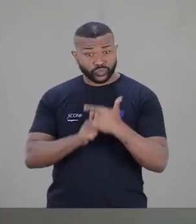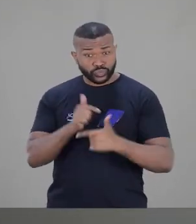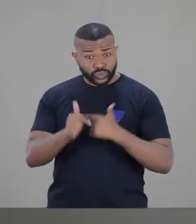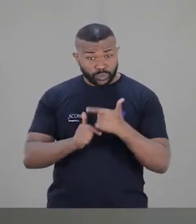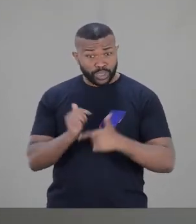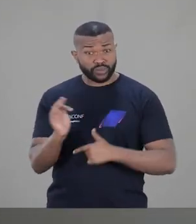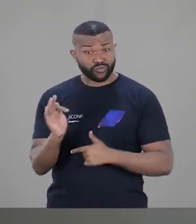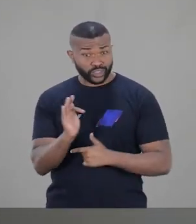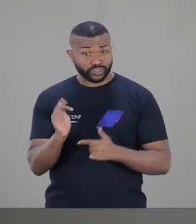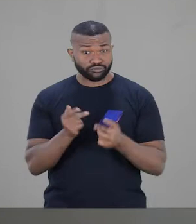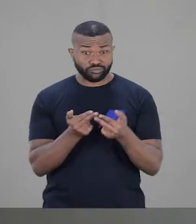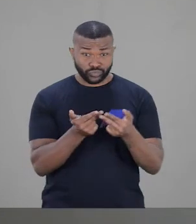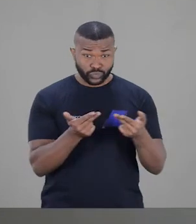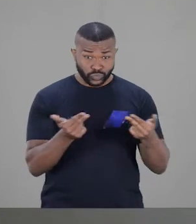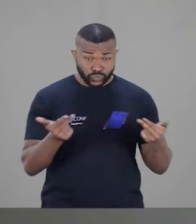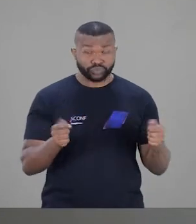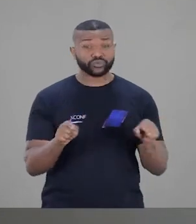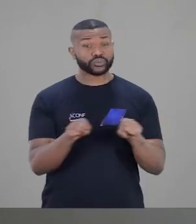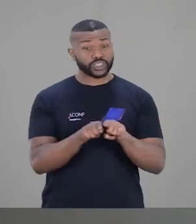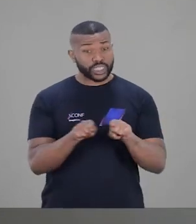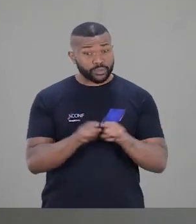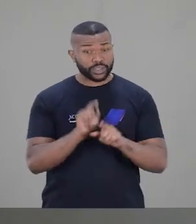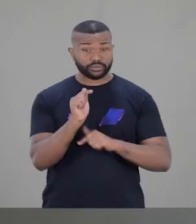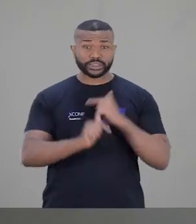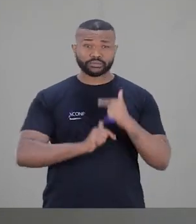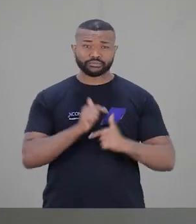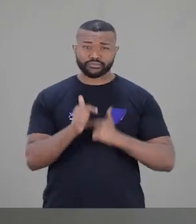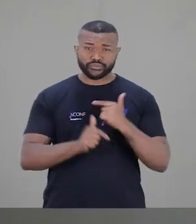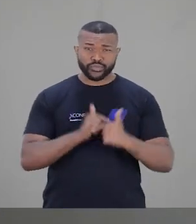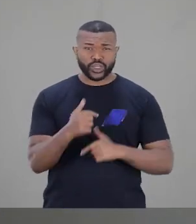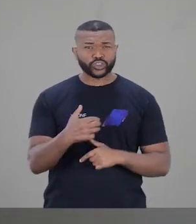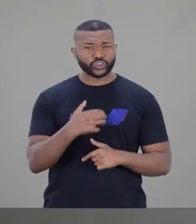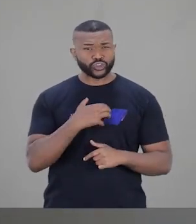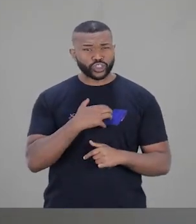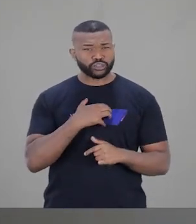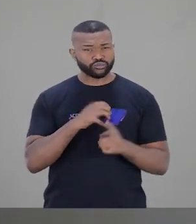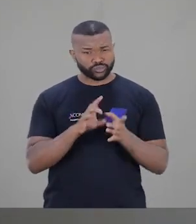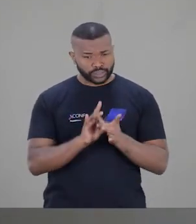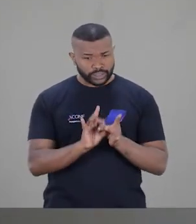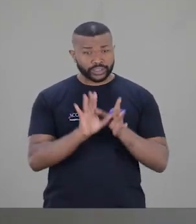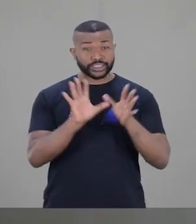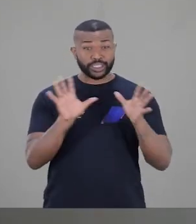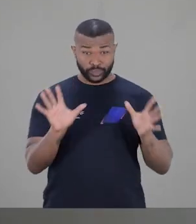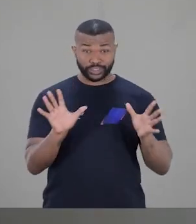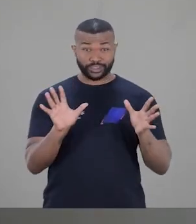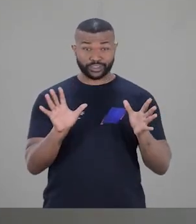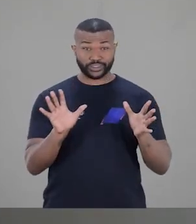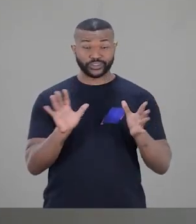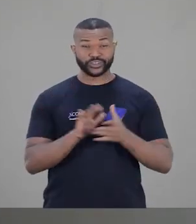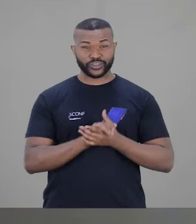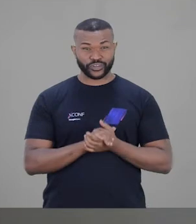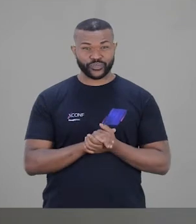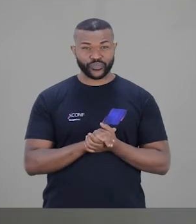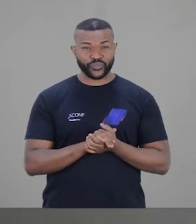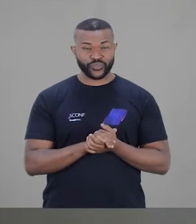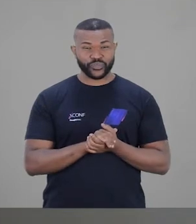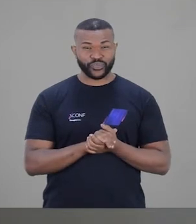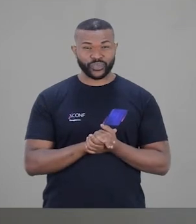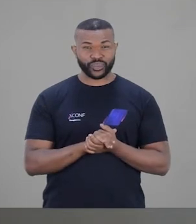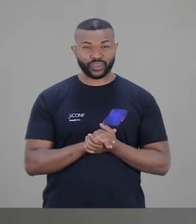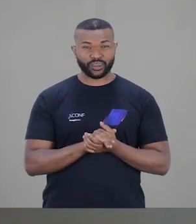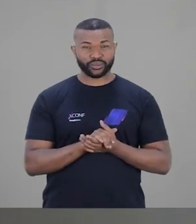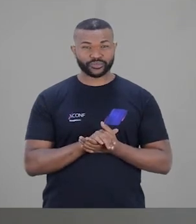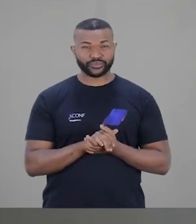em determinadas features de produto também trabalham de forma mais independente um dos outros.